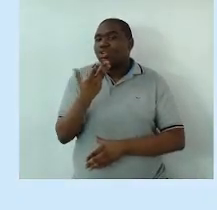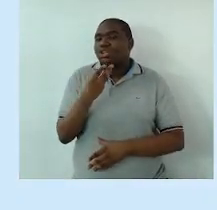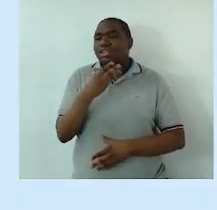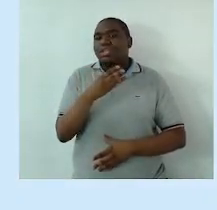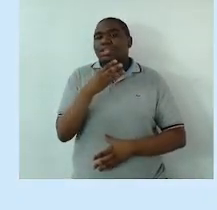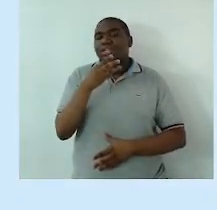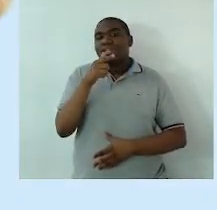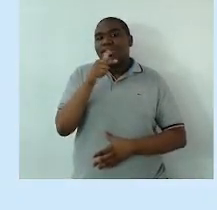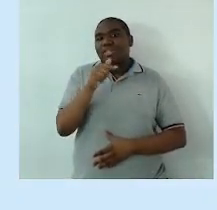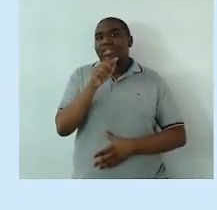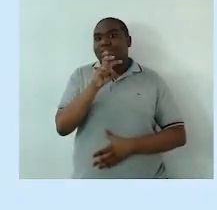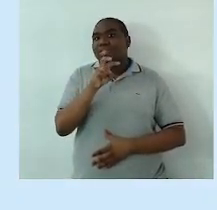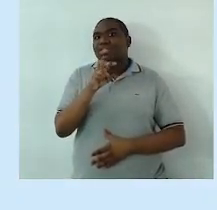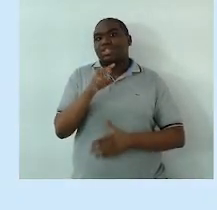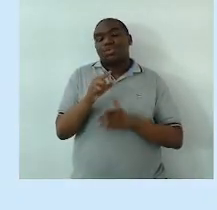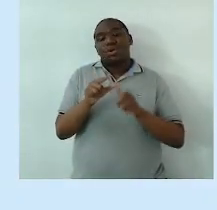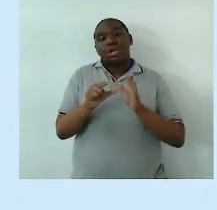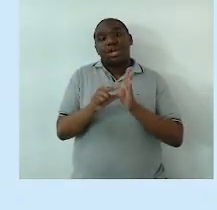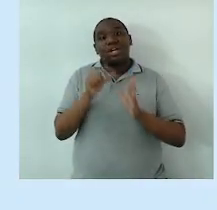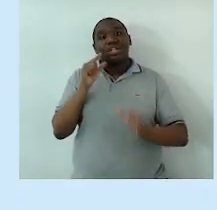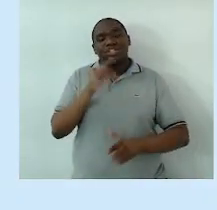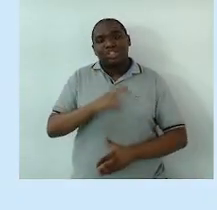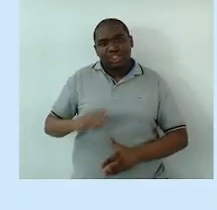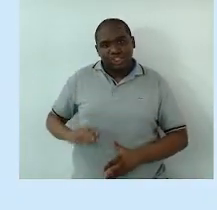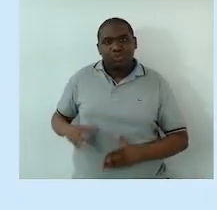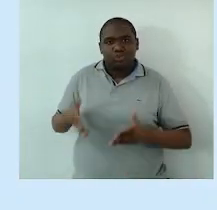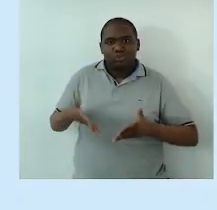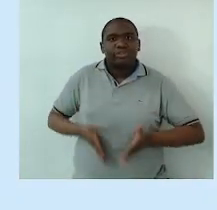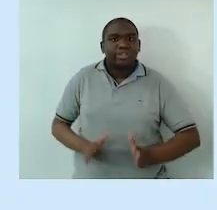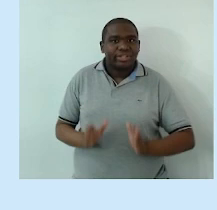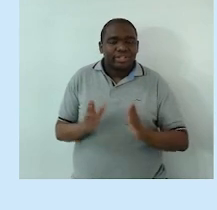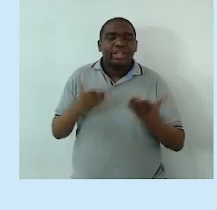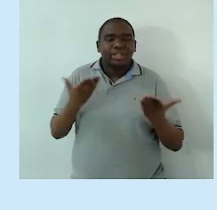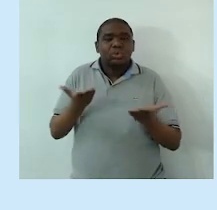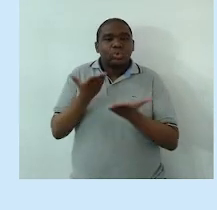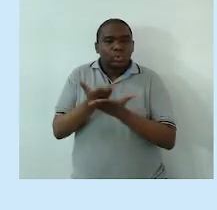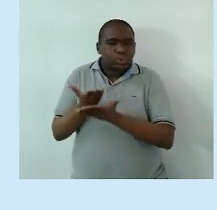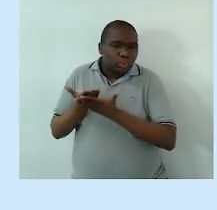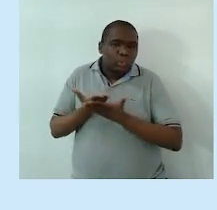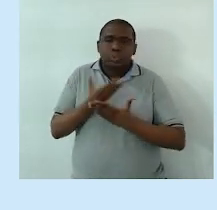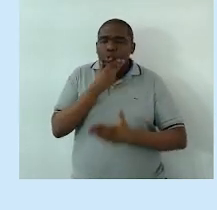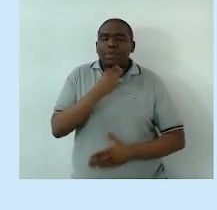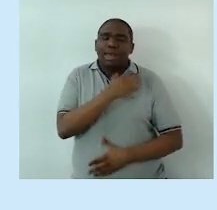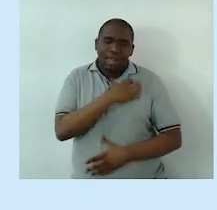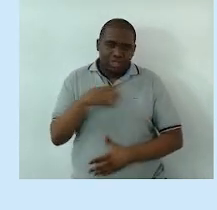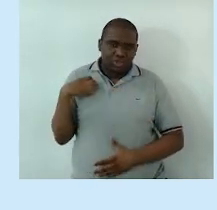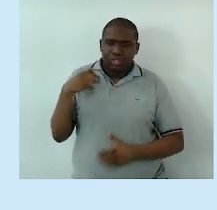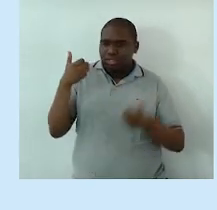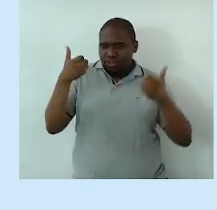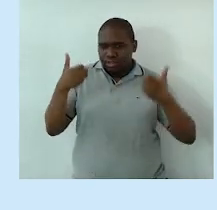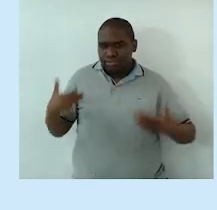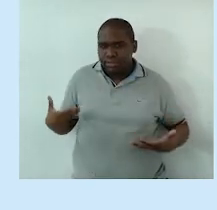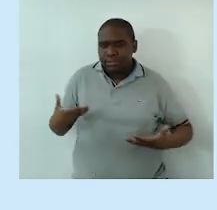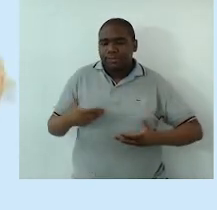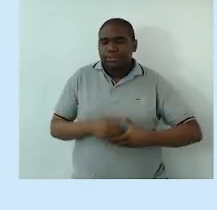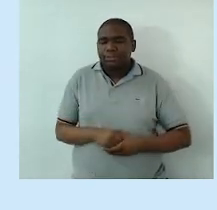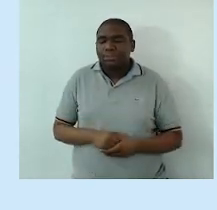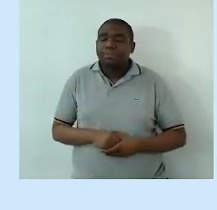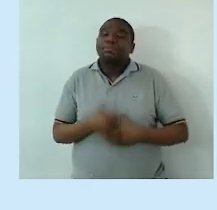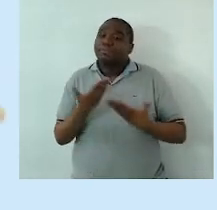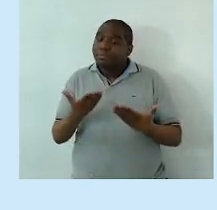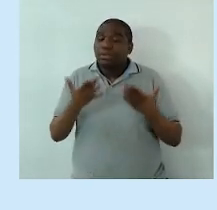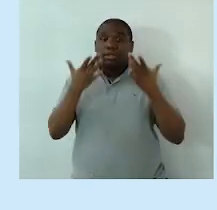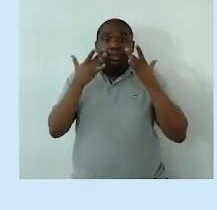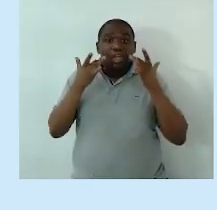335 anos antes de Cristo nascer. Então, assim, pelo estudo de Aristóteles. Além do